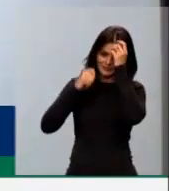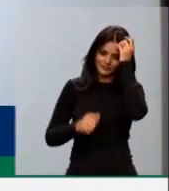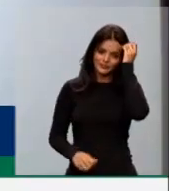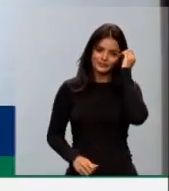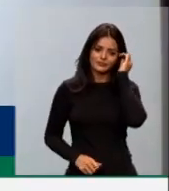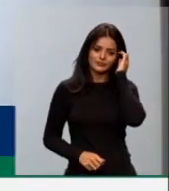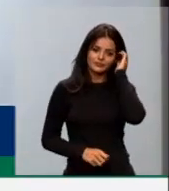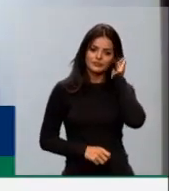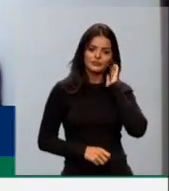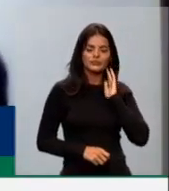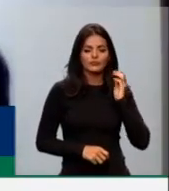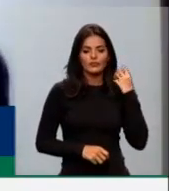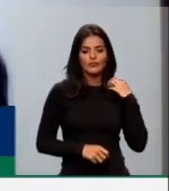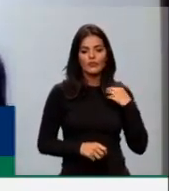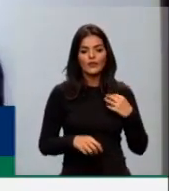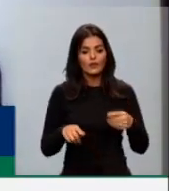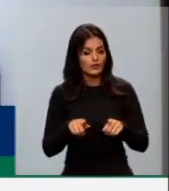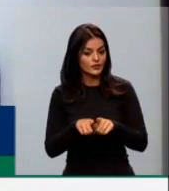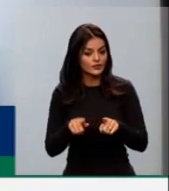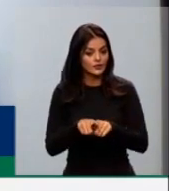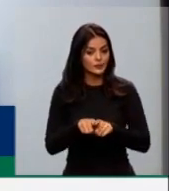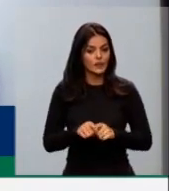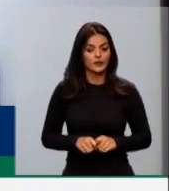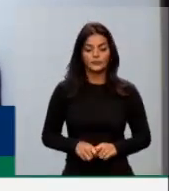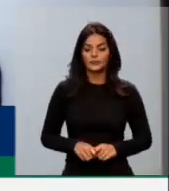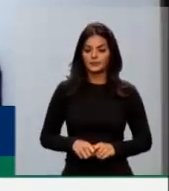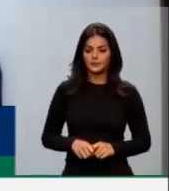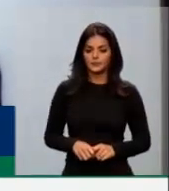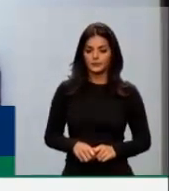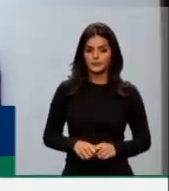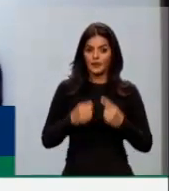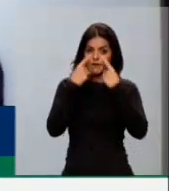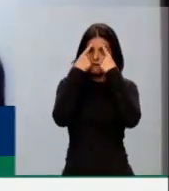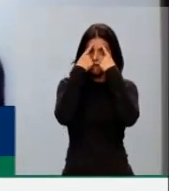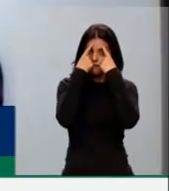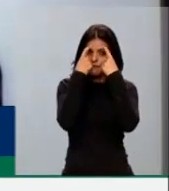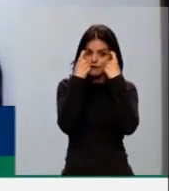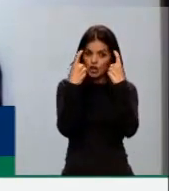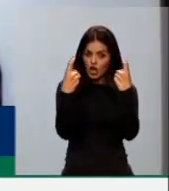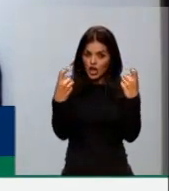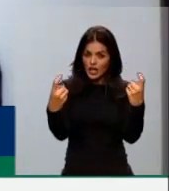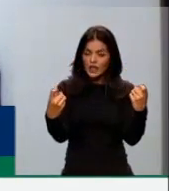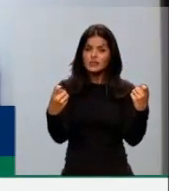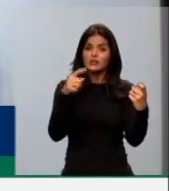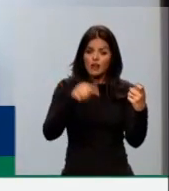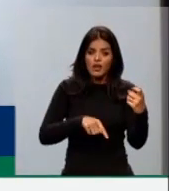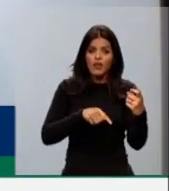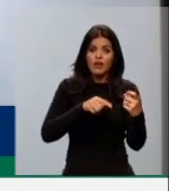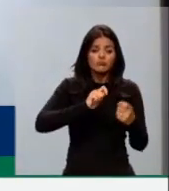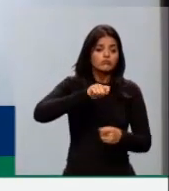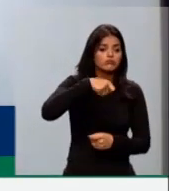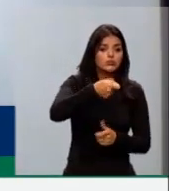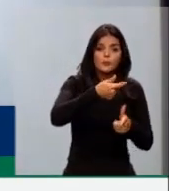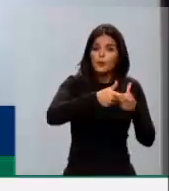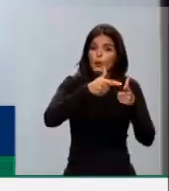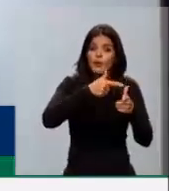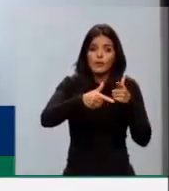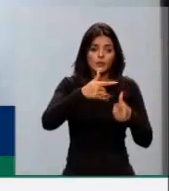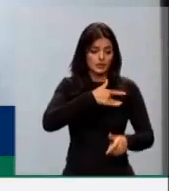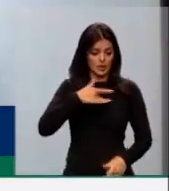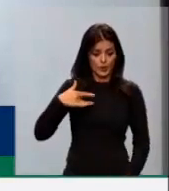gente fala também desse aspecto da violência como um problema de saúde pública que é preciso a gente